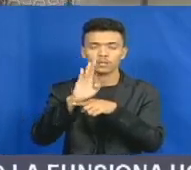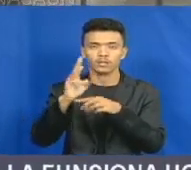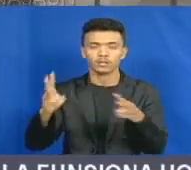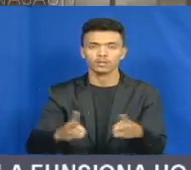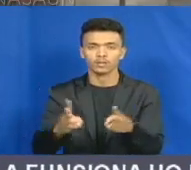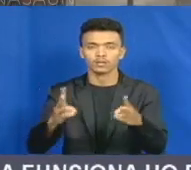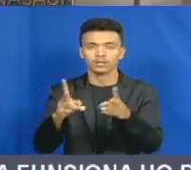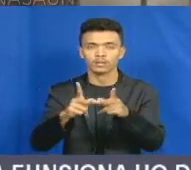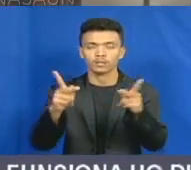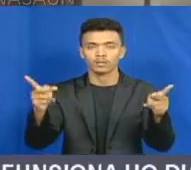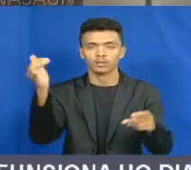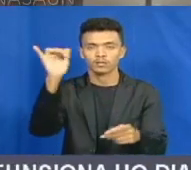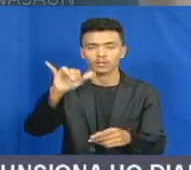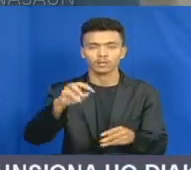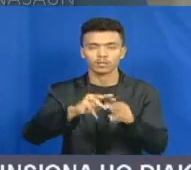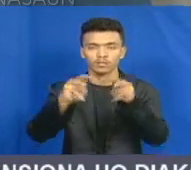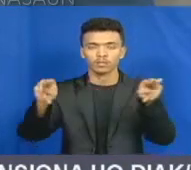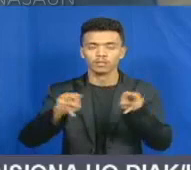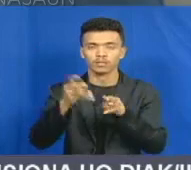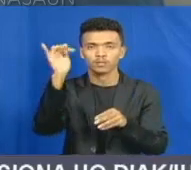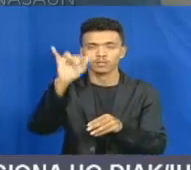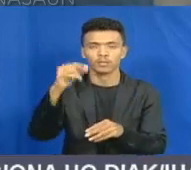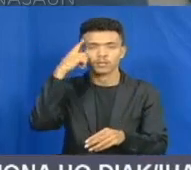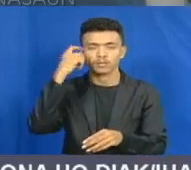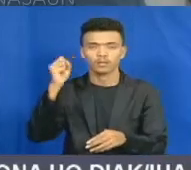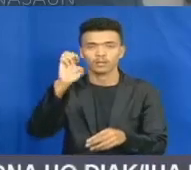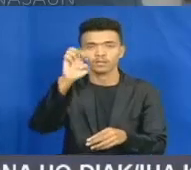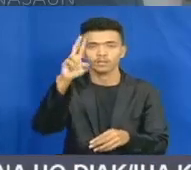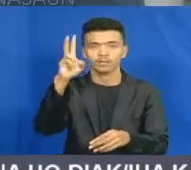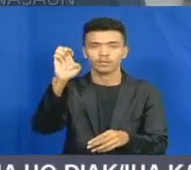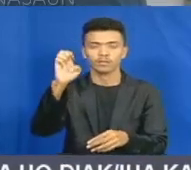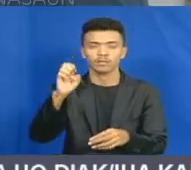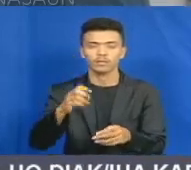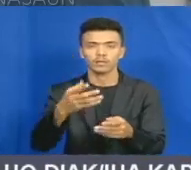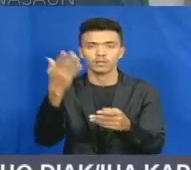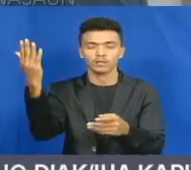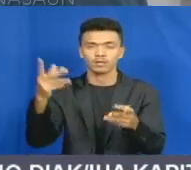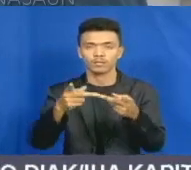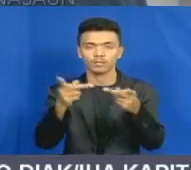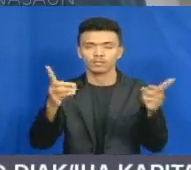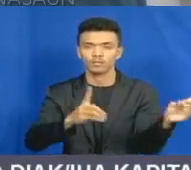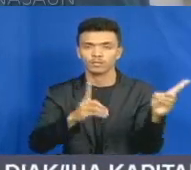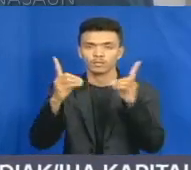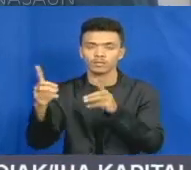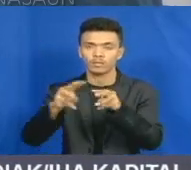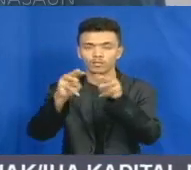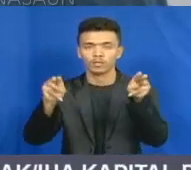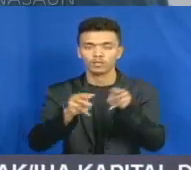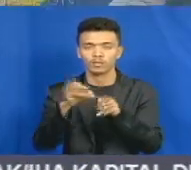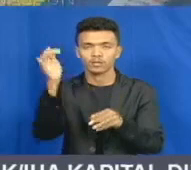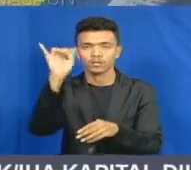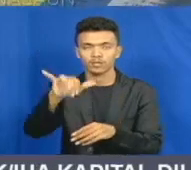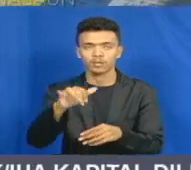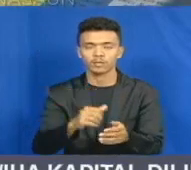dili, inclui e município sira. Tamba serve nia sucursal estabelece ona e município sira. Processo